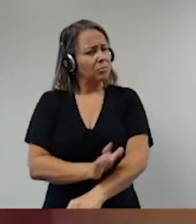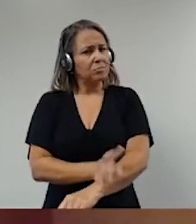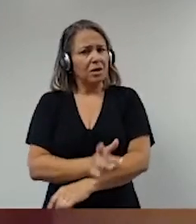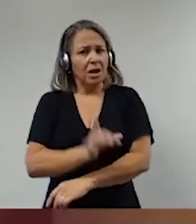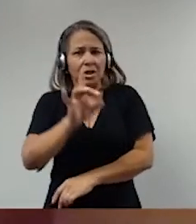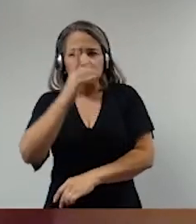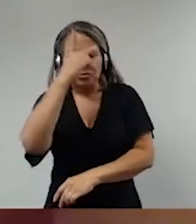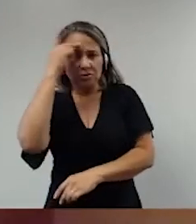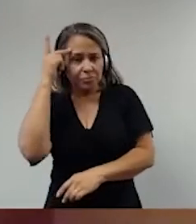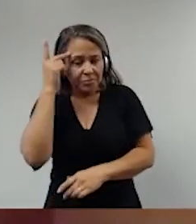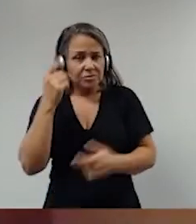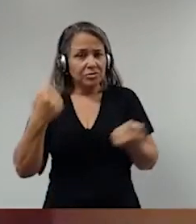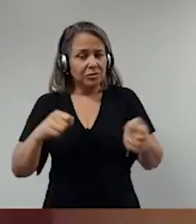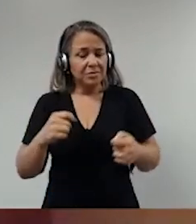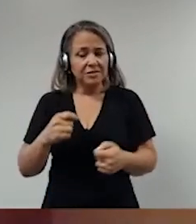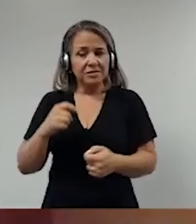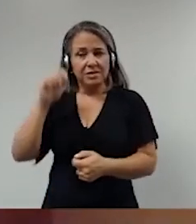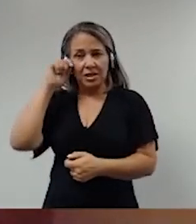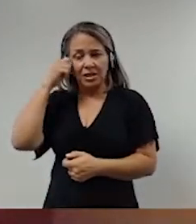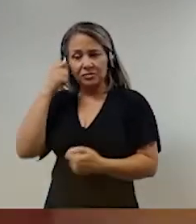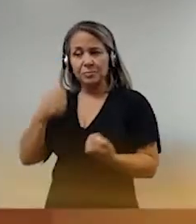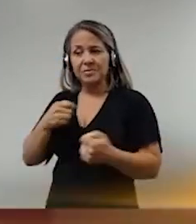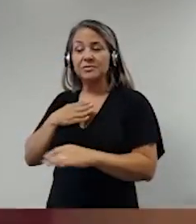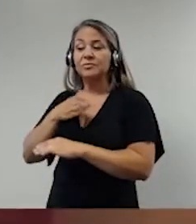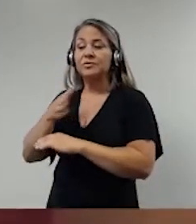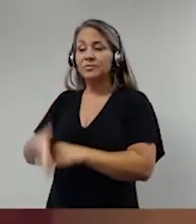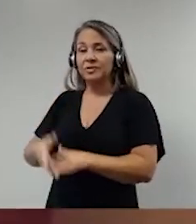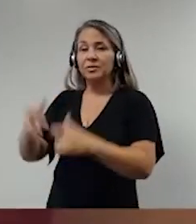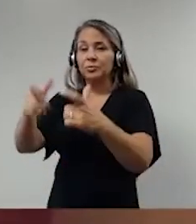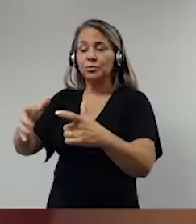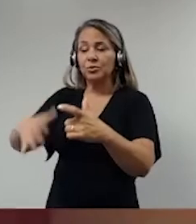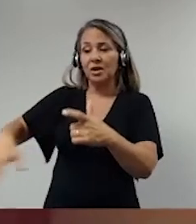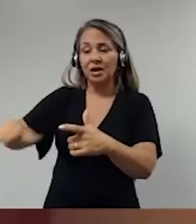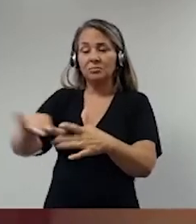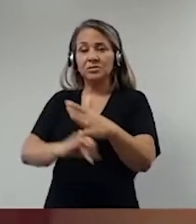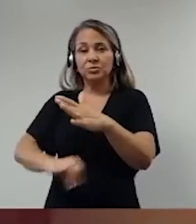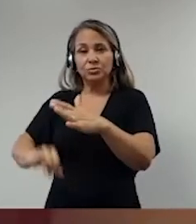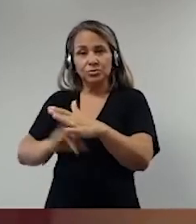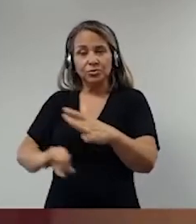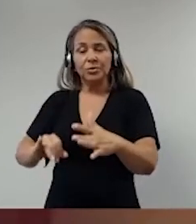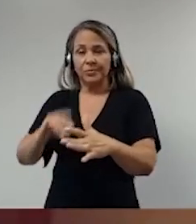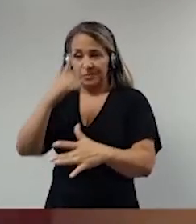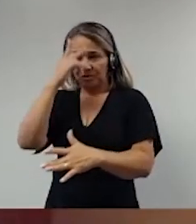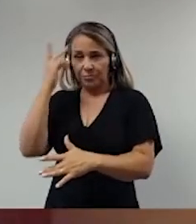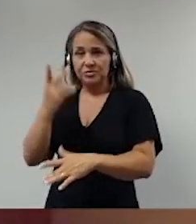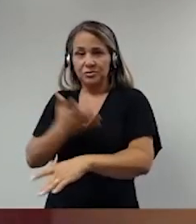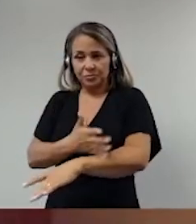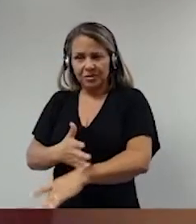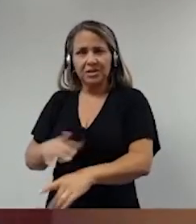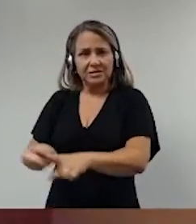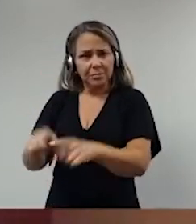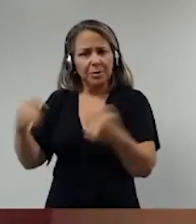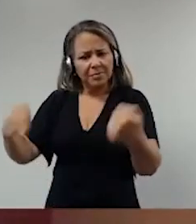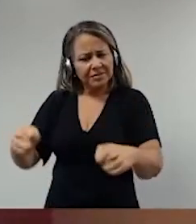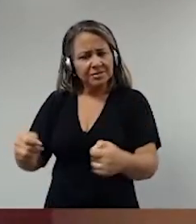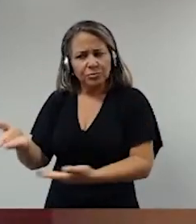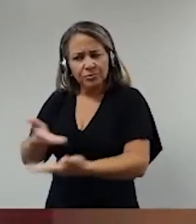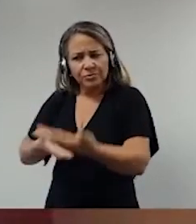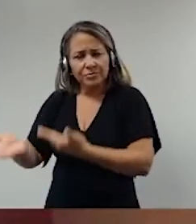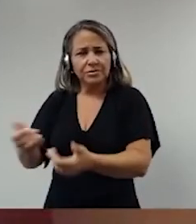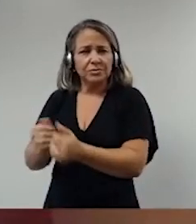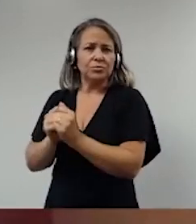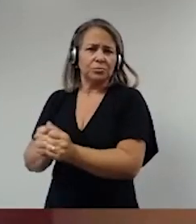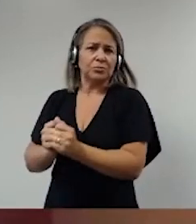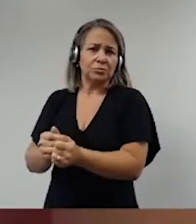negros que têm que aprender a conviver em instituições em que os negros geralmente têm espaço. Os brancos vão ter que aprender a conviver em instituições em que os negros estão na